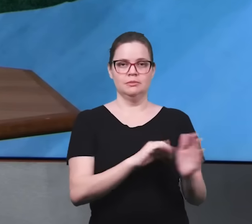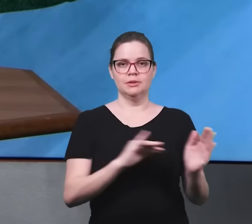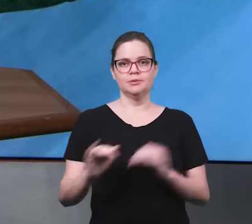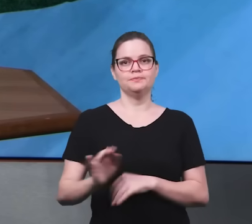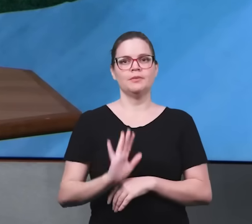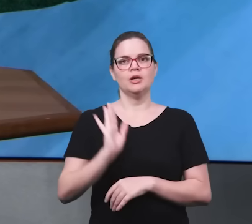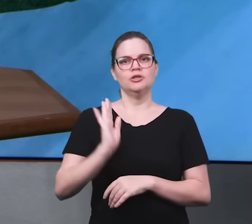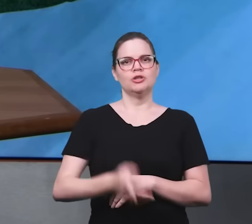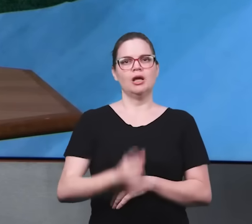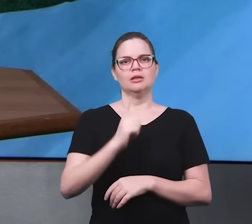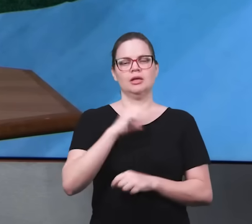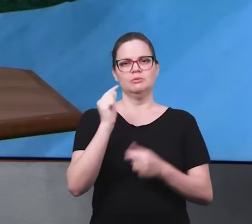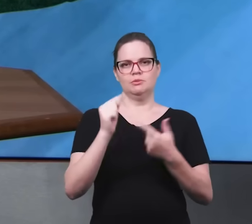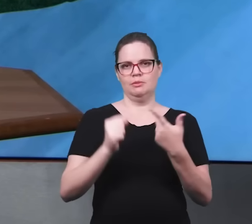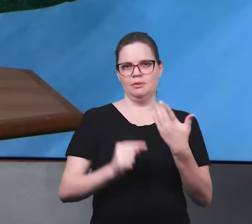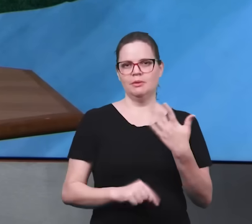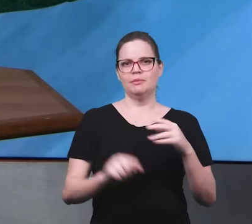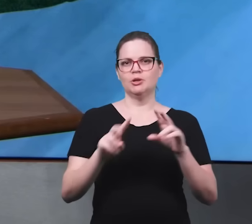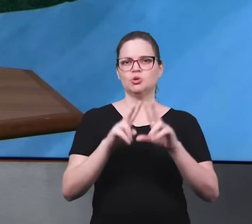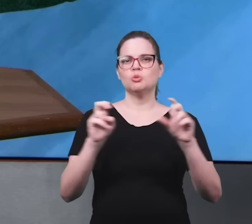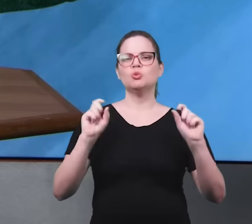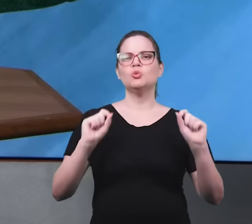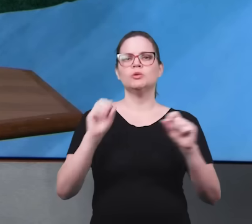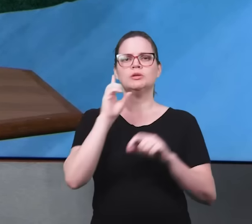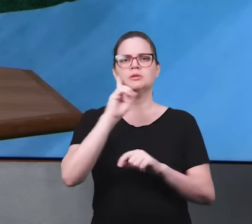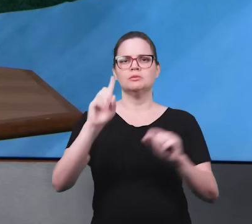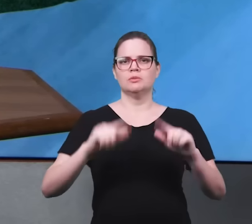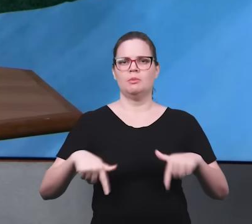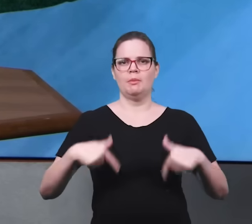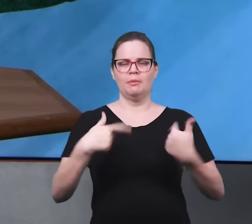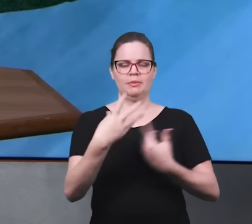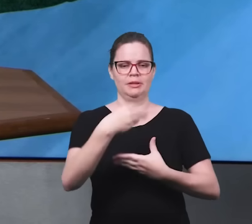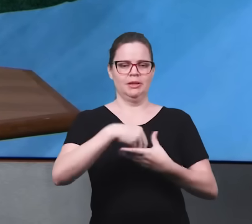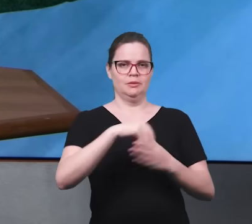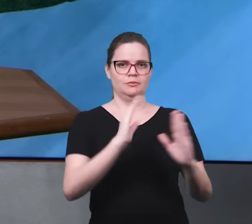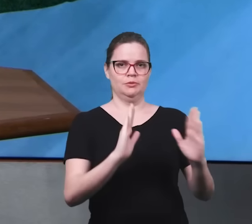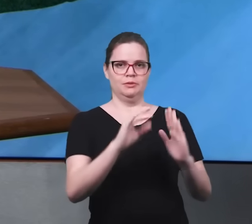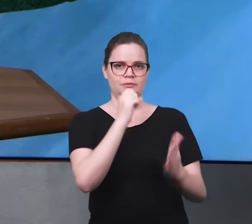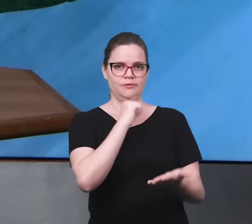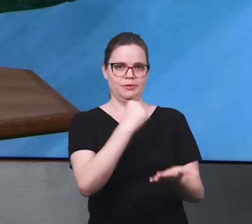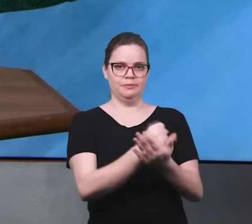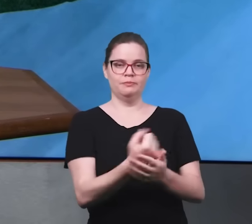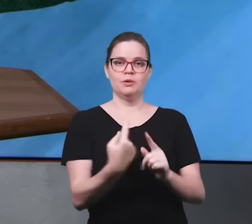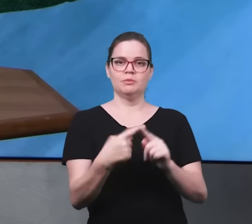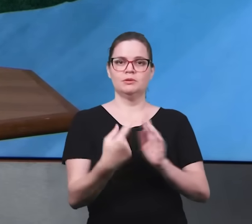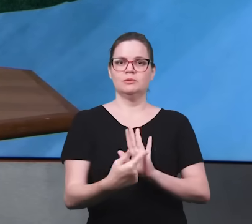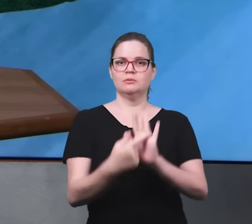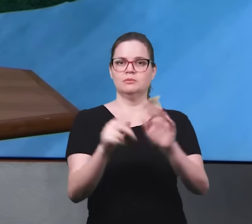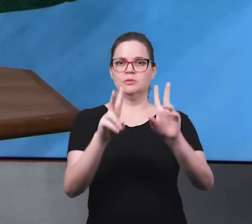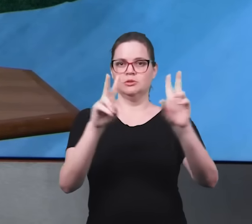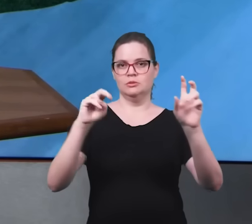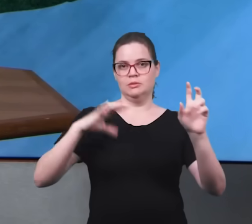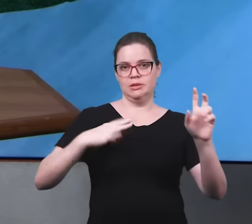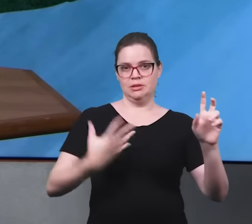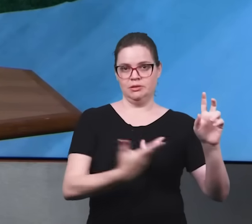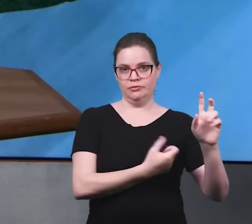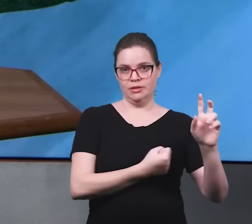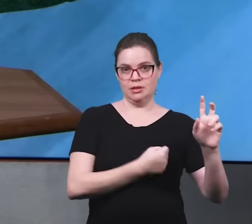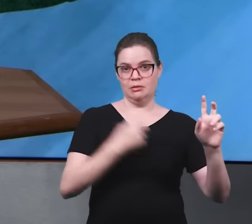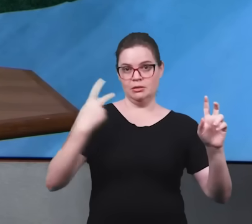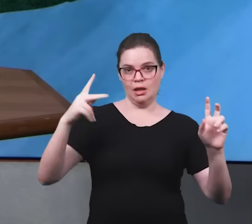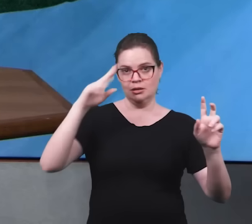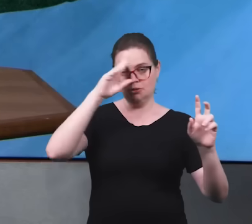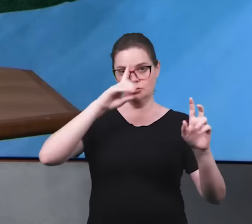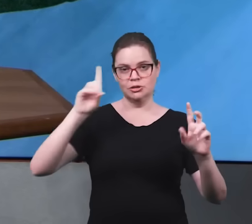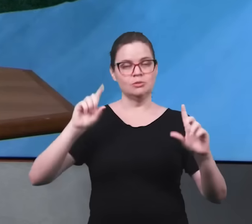fizemos uma série de programas aqui sobre aquilo que Deus fez no Velho Testamento, porque quando se fala de salvação, salvação de